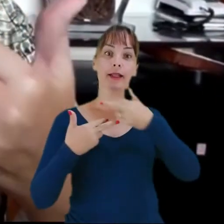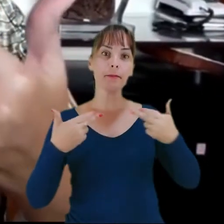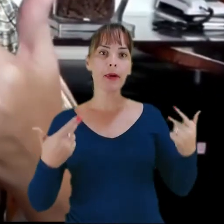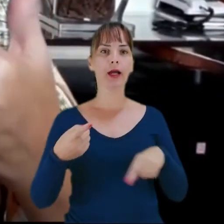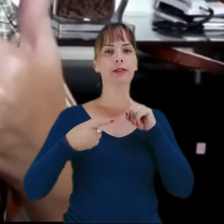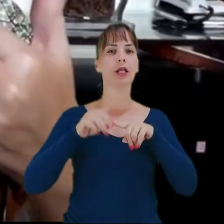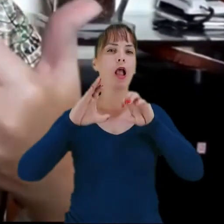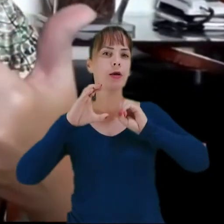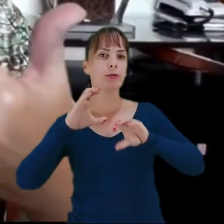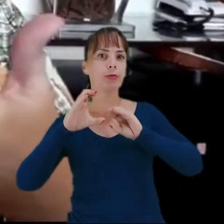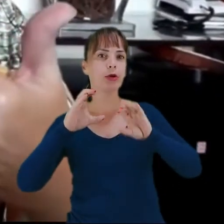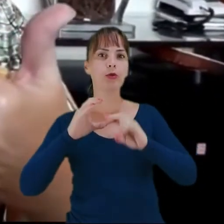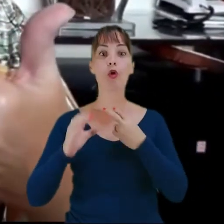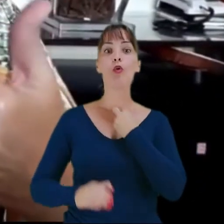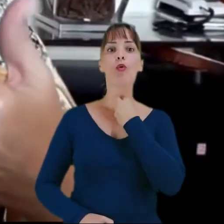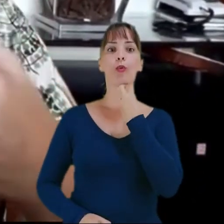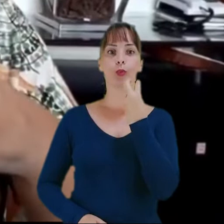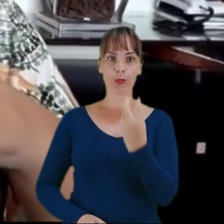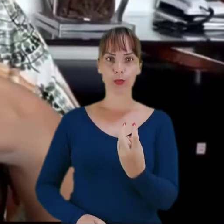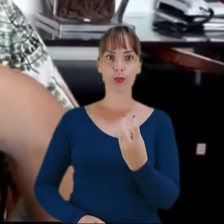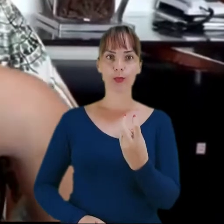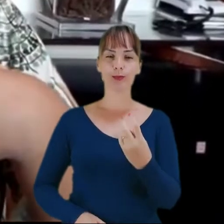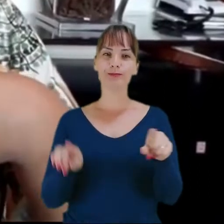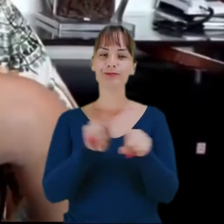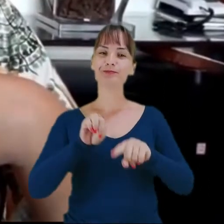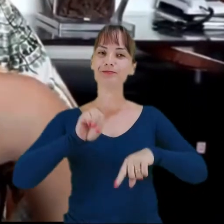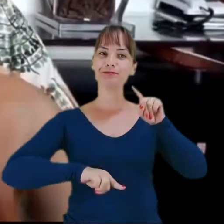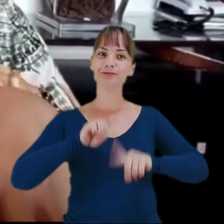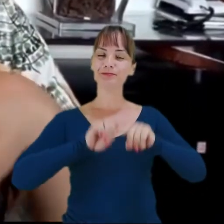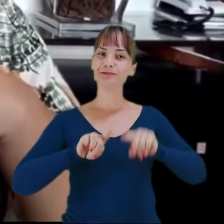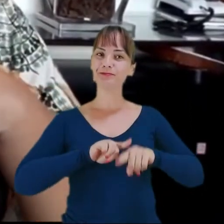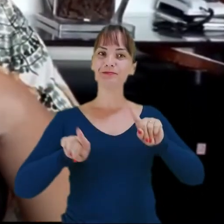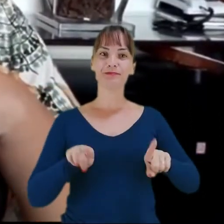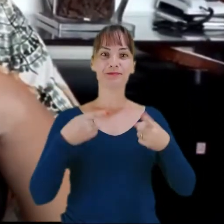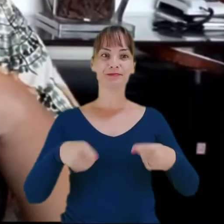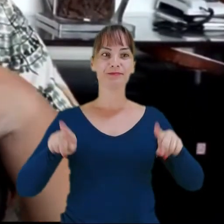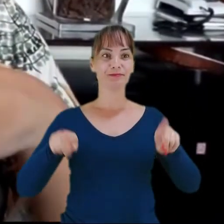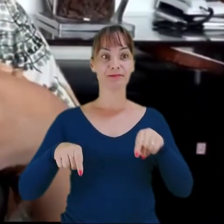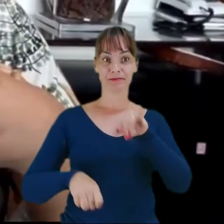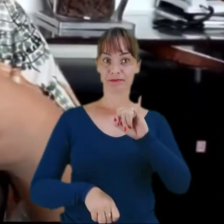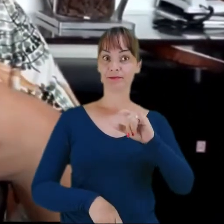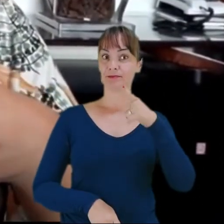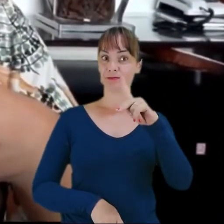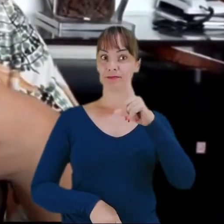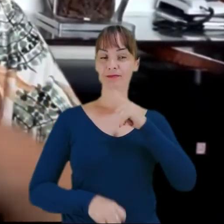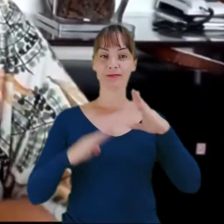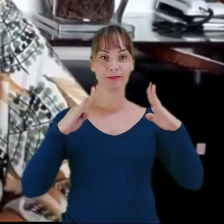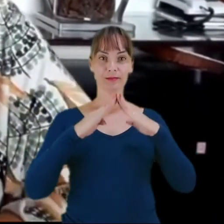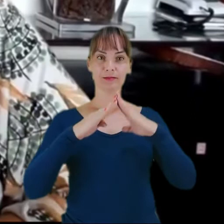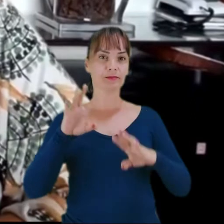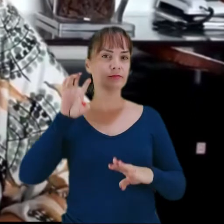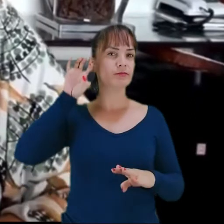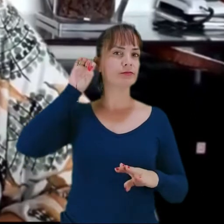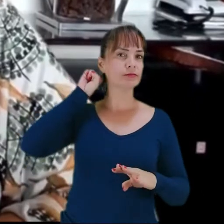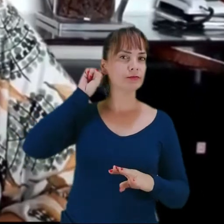animais, os sons dos objetos, os sons das vozes, os sons dos instrumentos, tudo isso são os timbres. Se você está lá na sua casa e